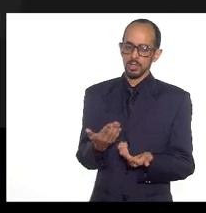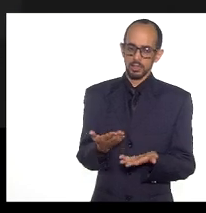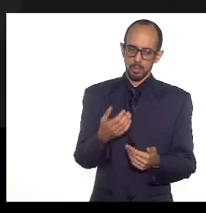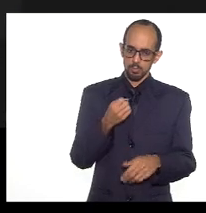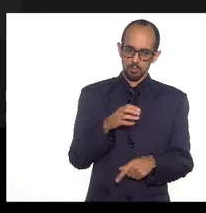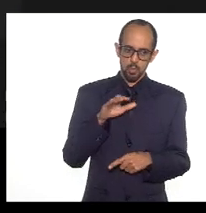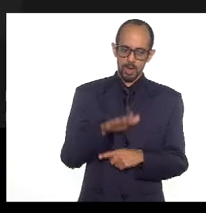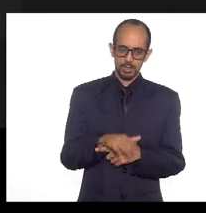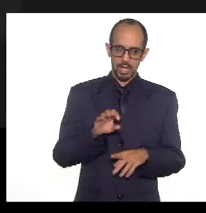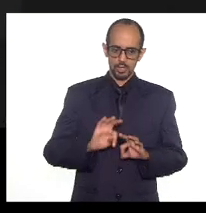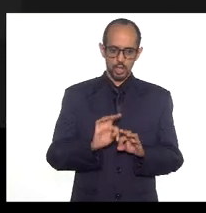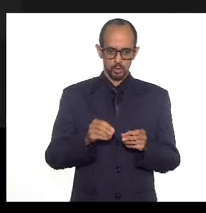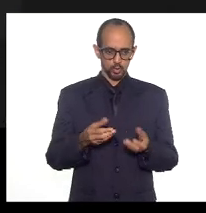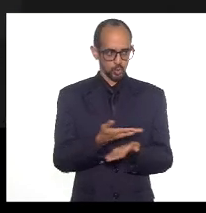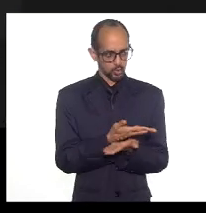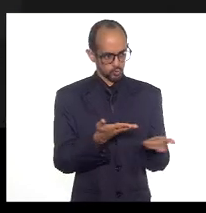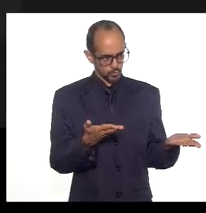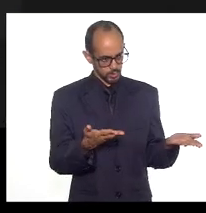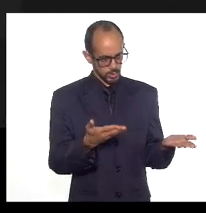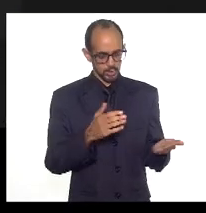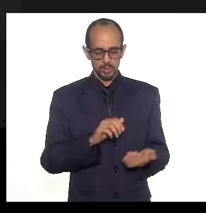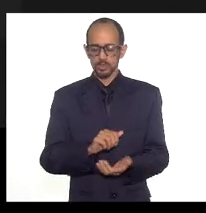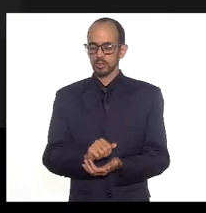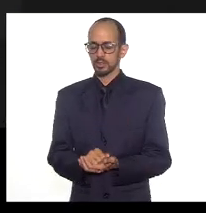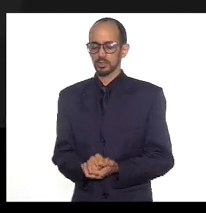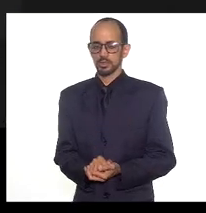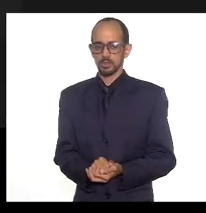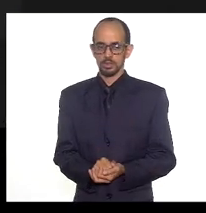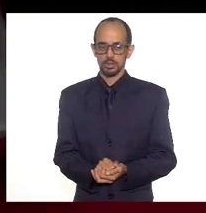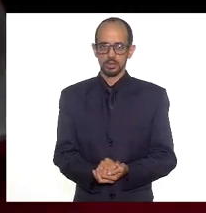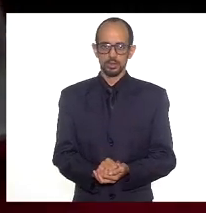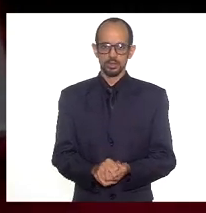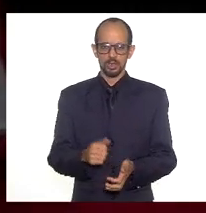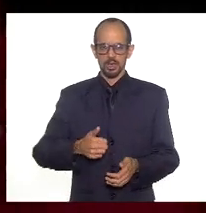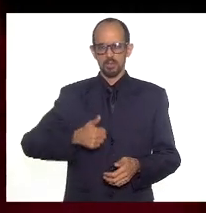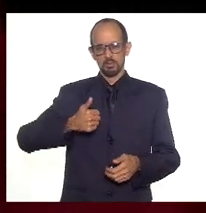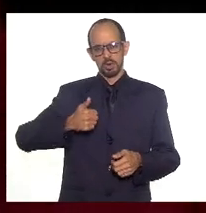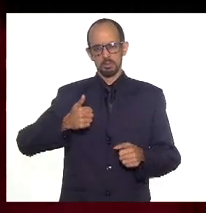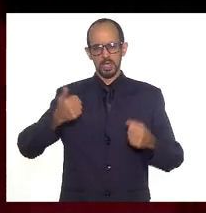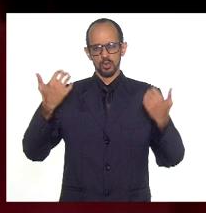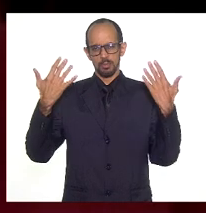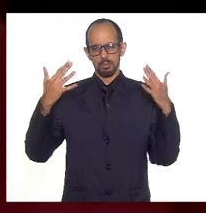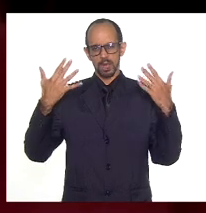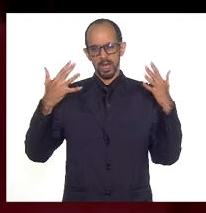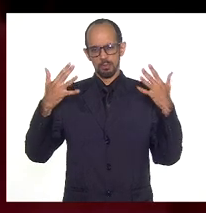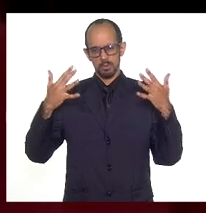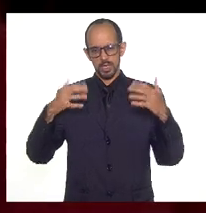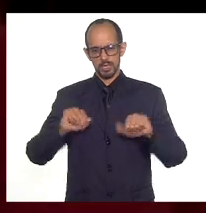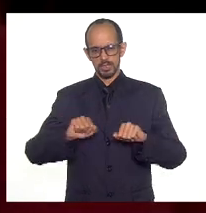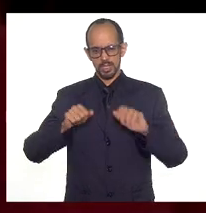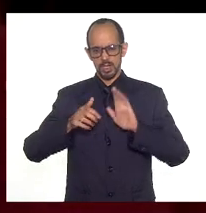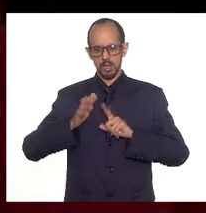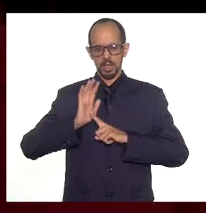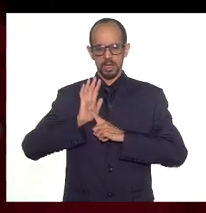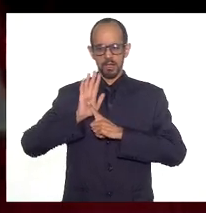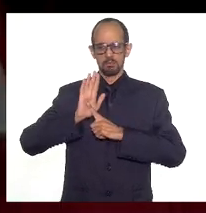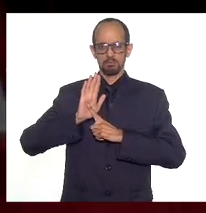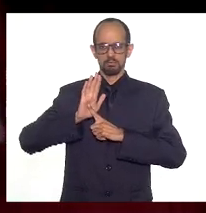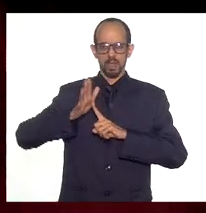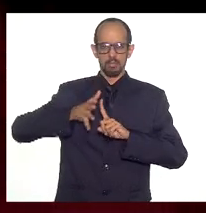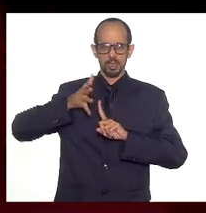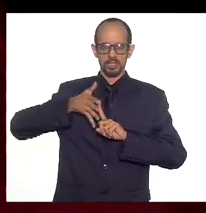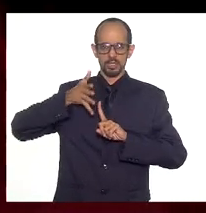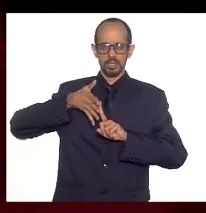boa tarde a todos e a todas. Em primeiro lugar, parabenizar a apresentação do